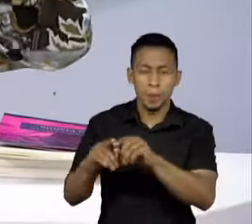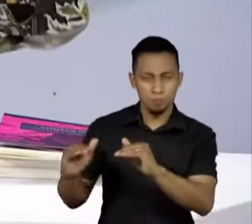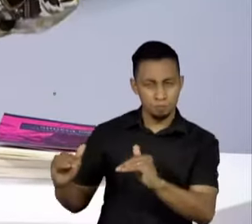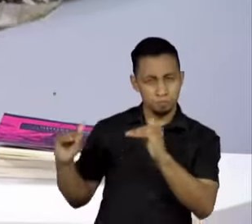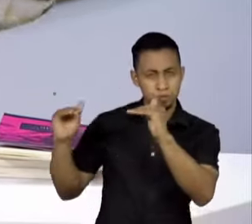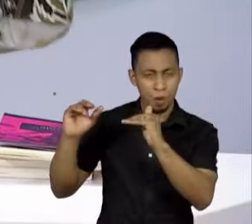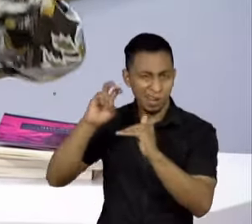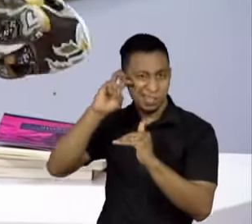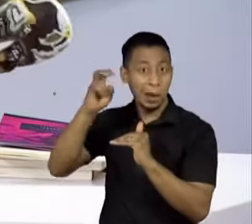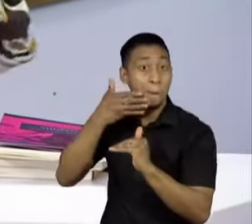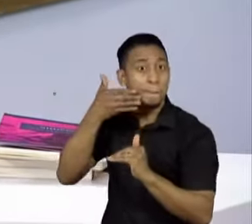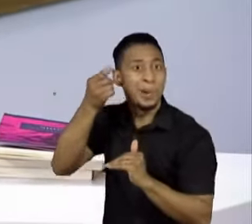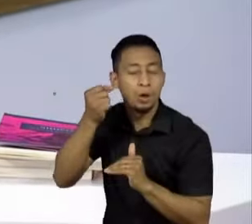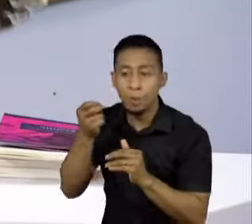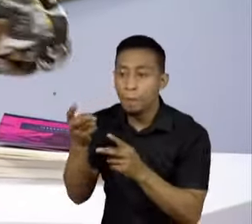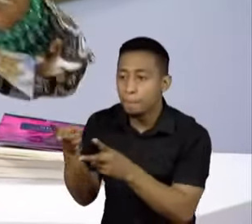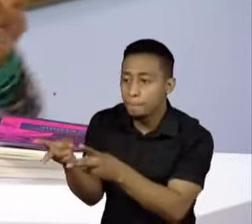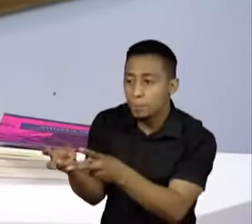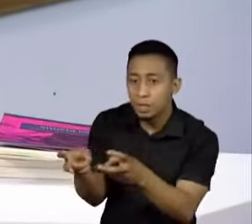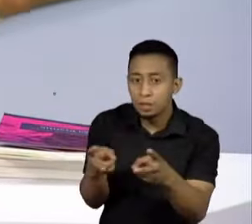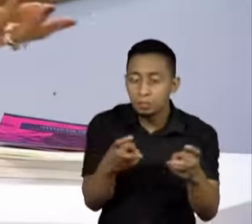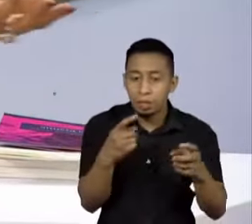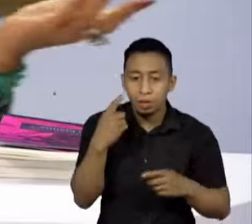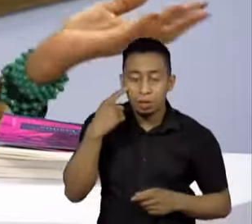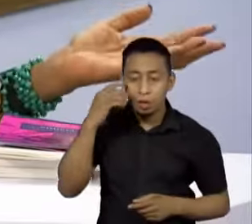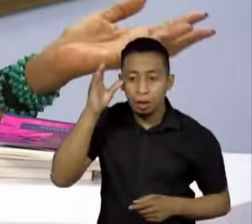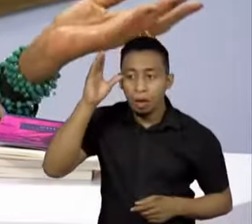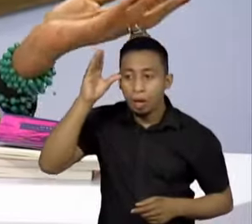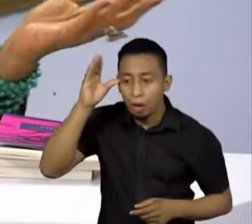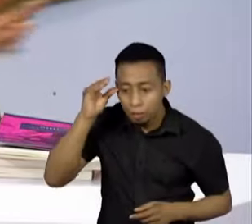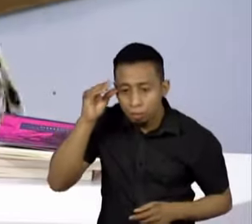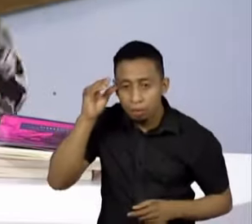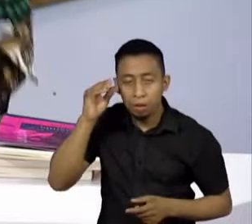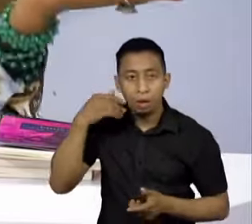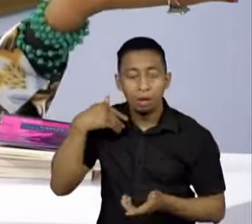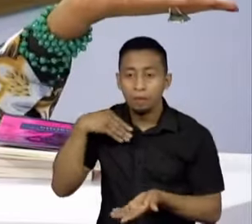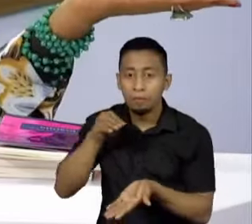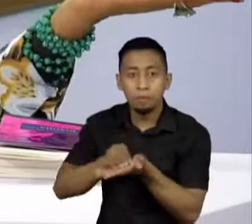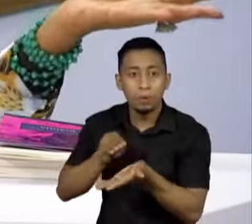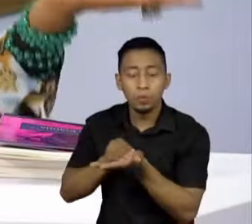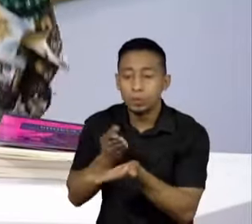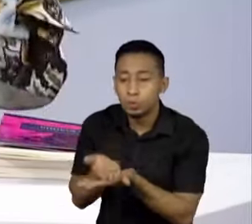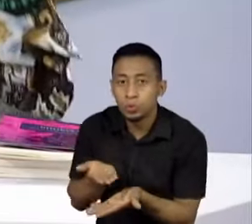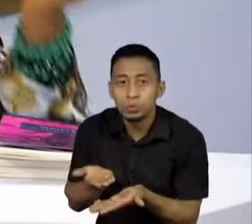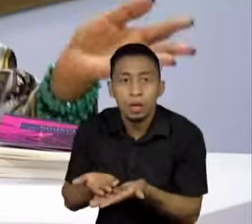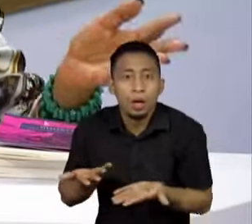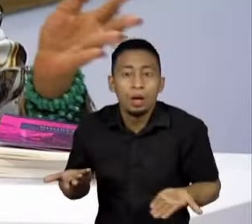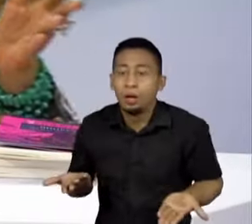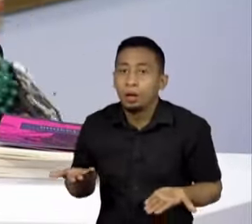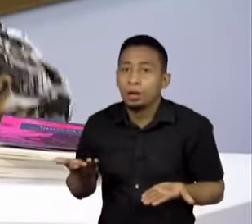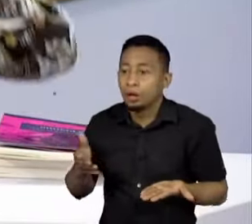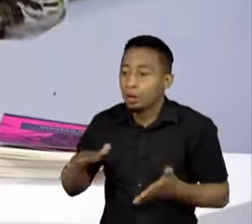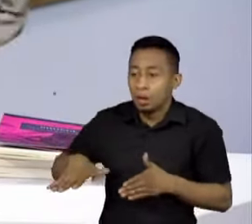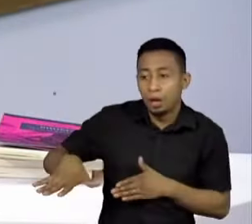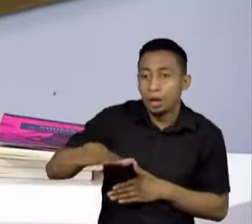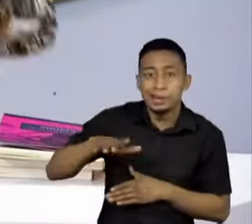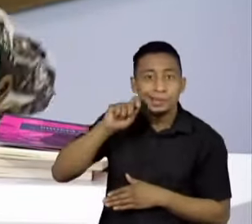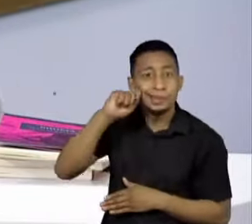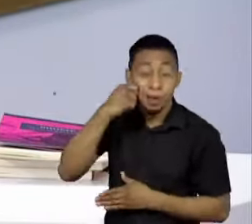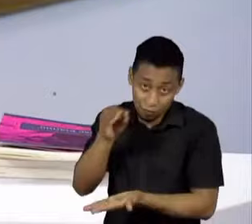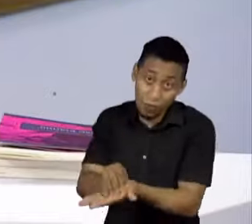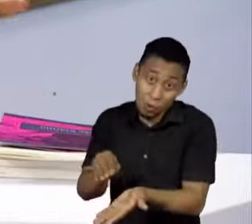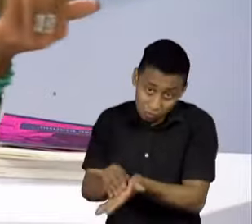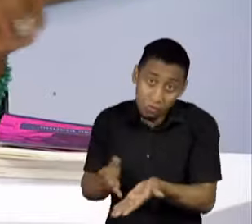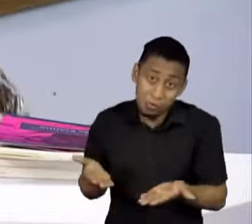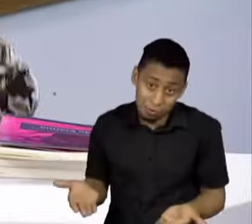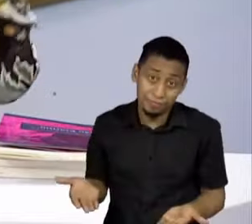estão descobrindo déficit na sua formação, né? Não estudou História Universal, faltou um pedaço, faltou um